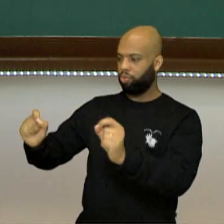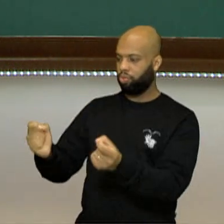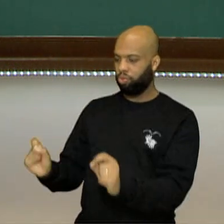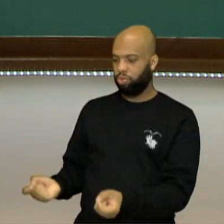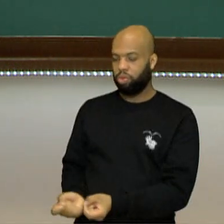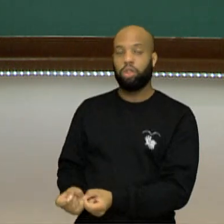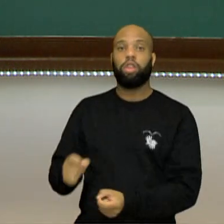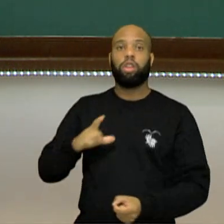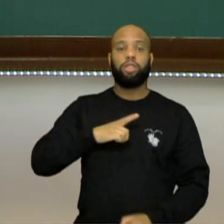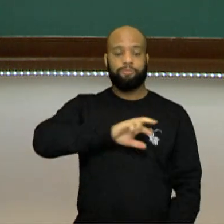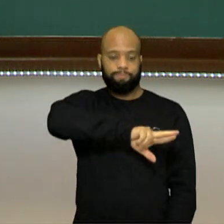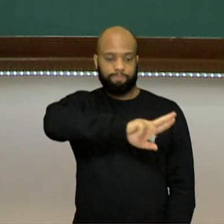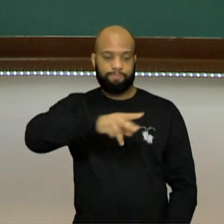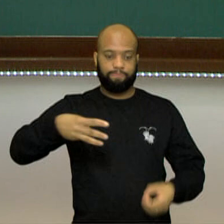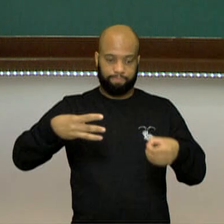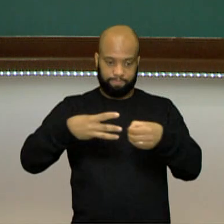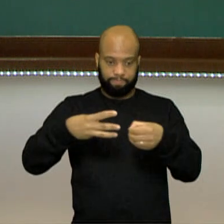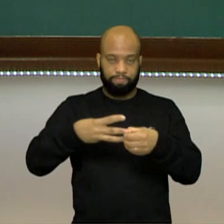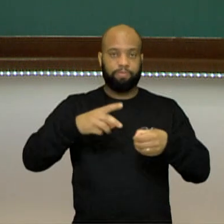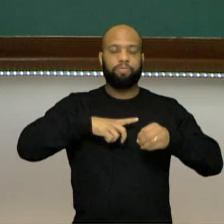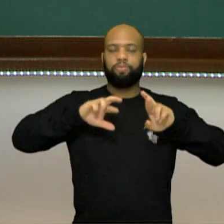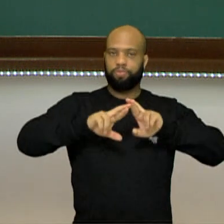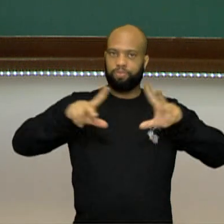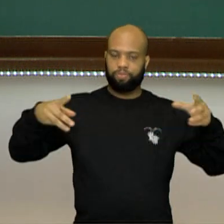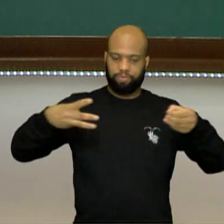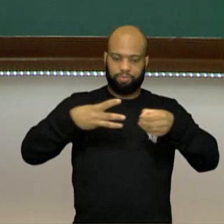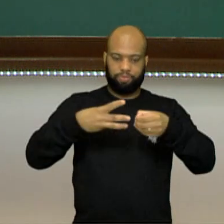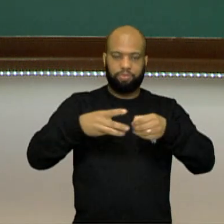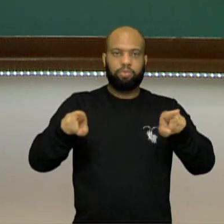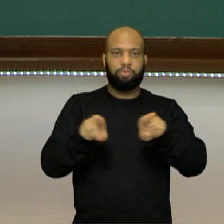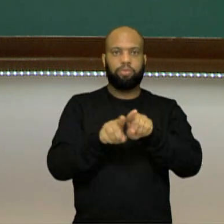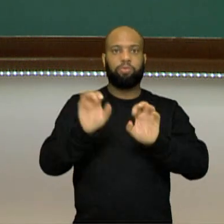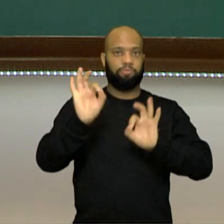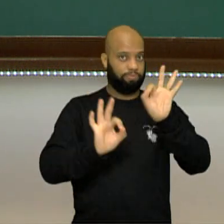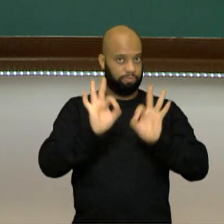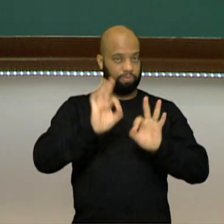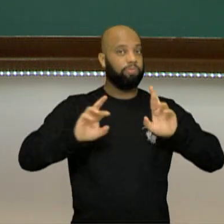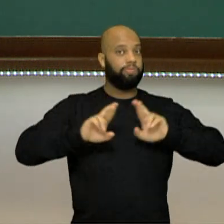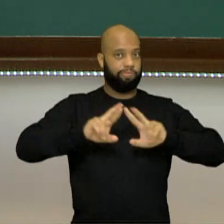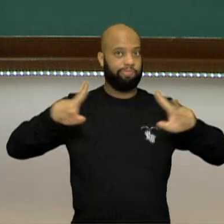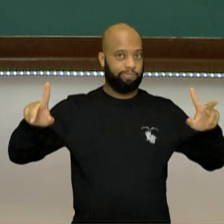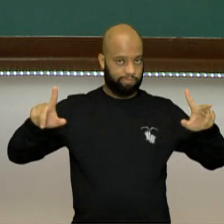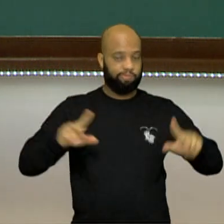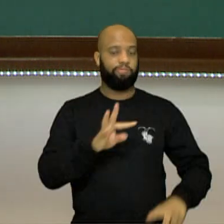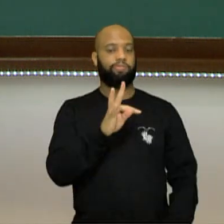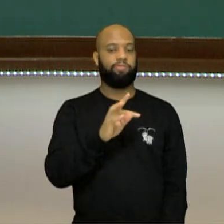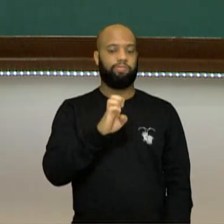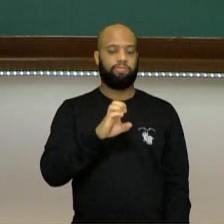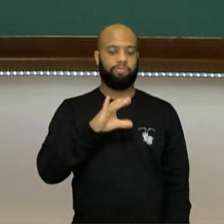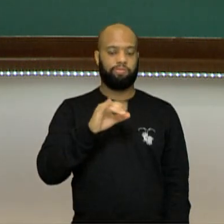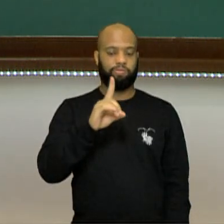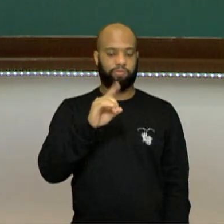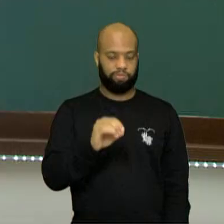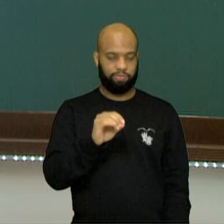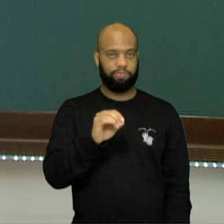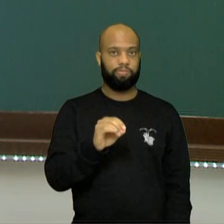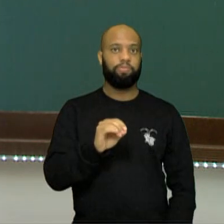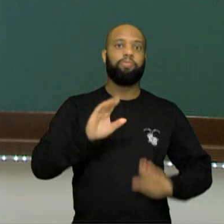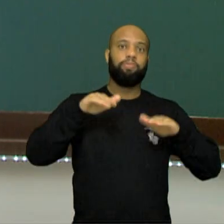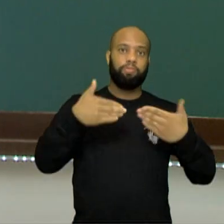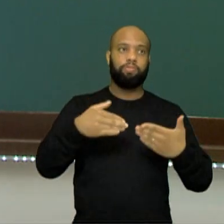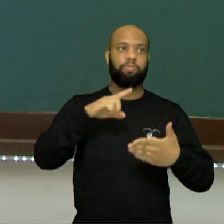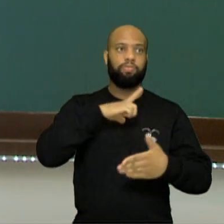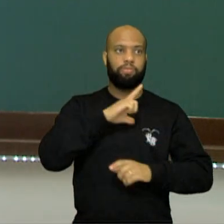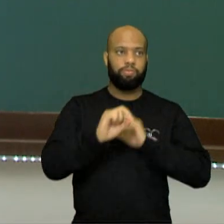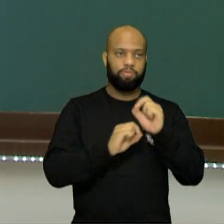eles possuem uma diferenciação celular e organização tecidual? Isso faz com que eles tenham